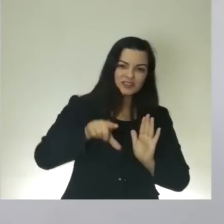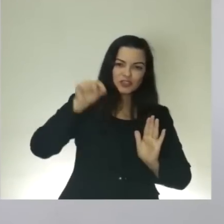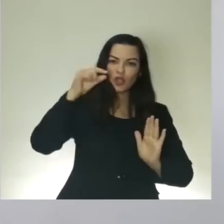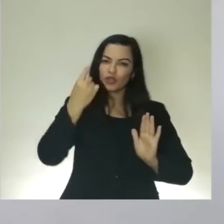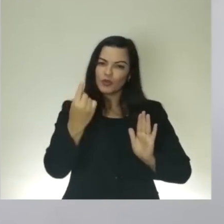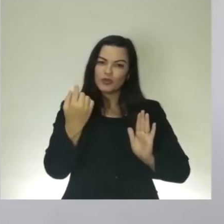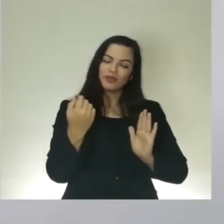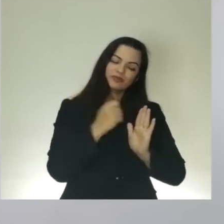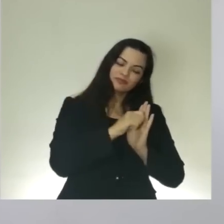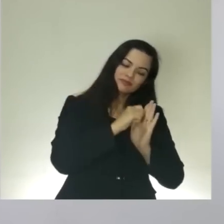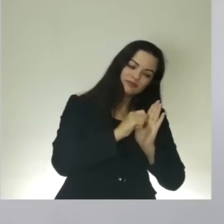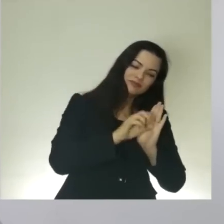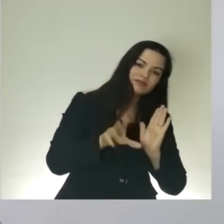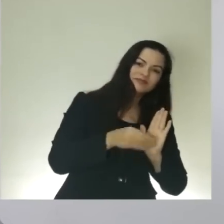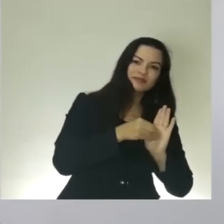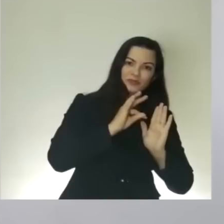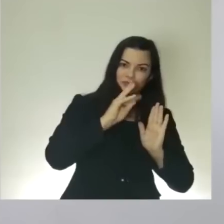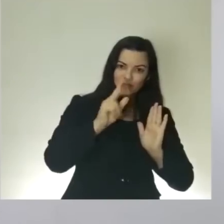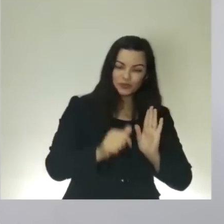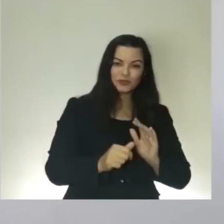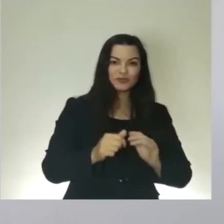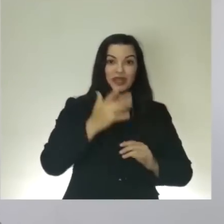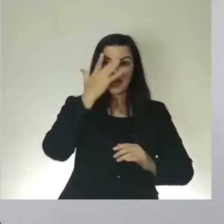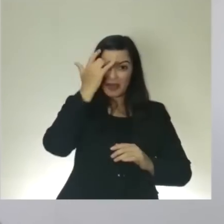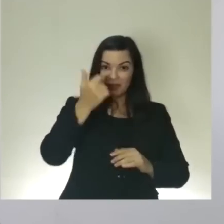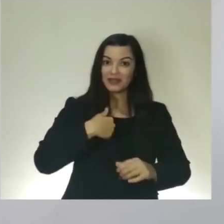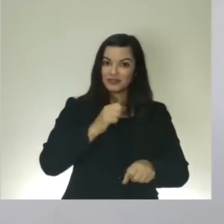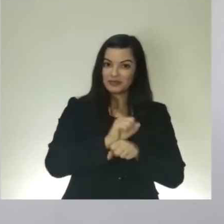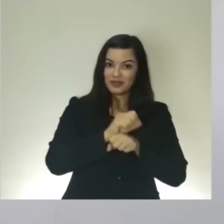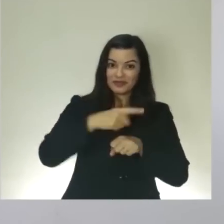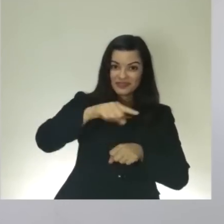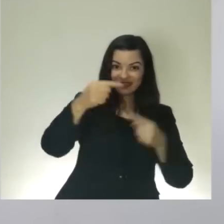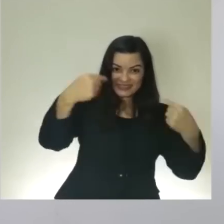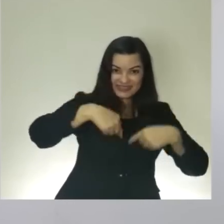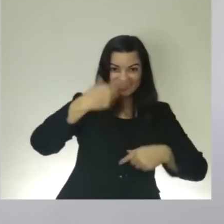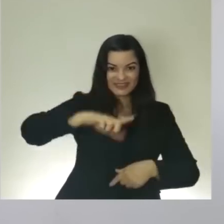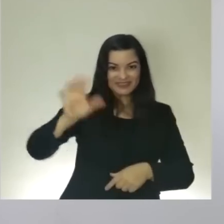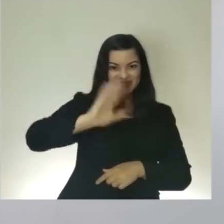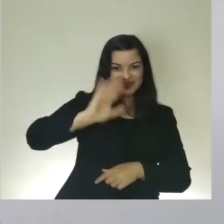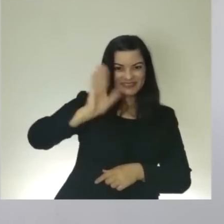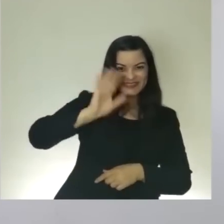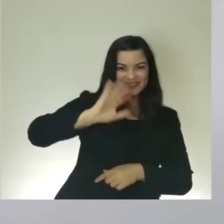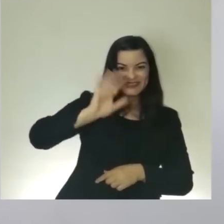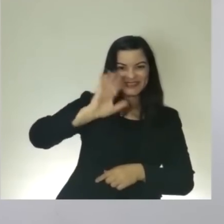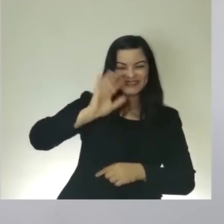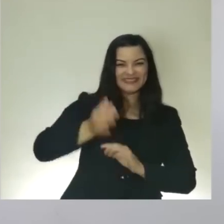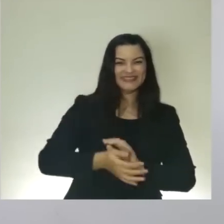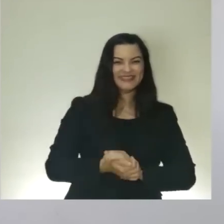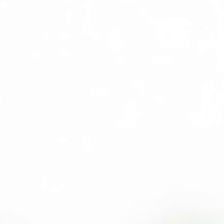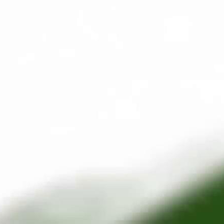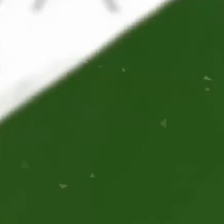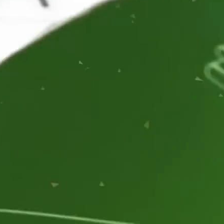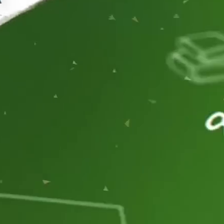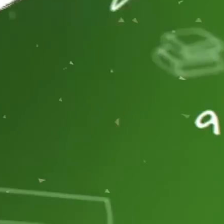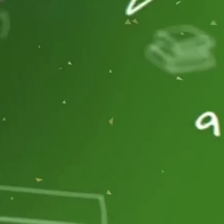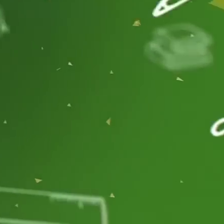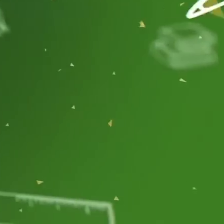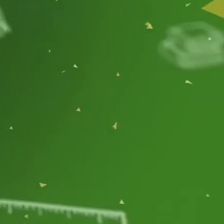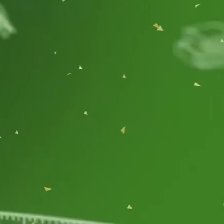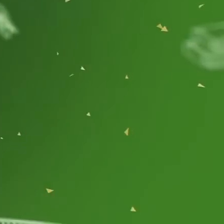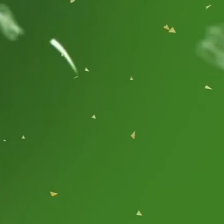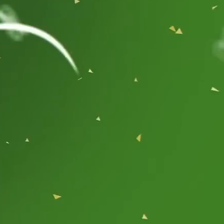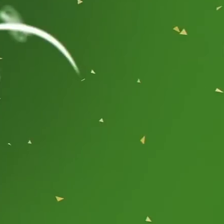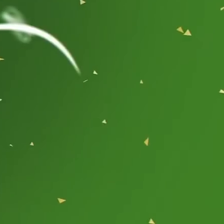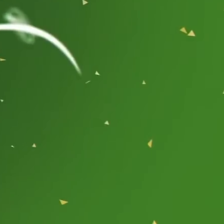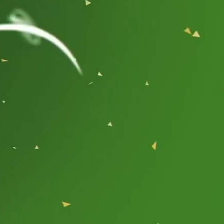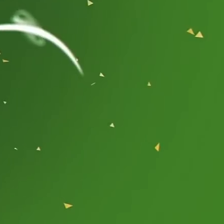será, combinado? Então caprichem, que amanhã eu espero vocês por aqui. Tchau, tchau!